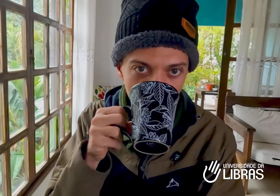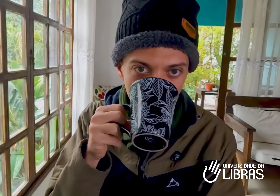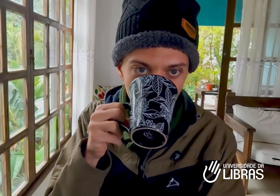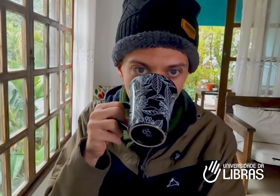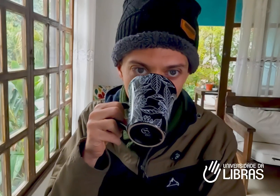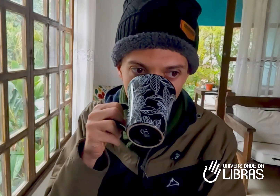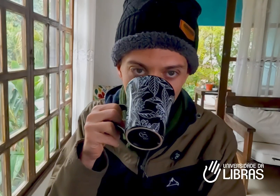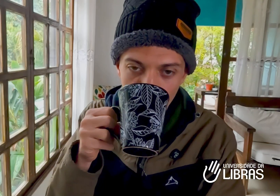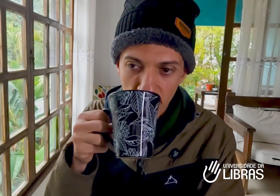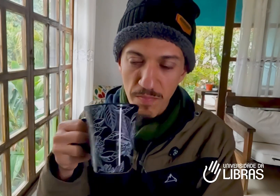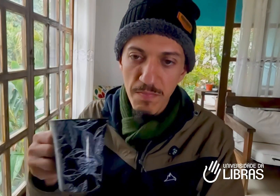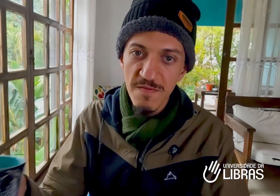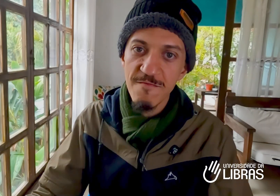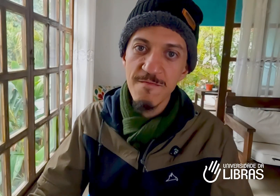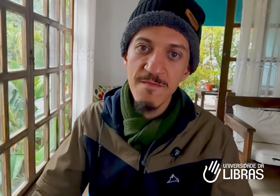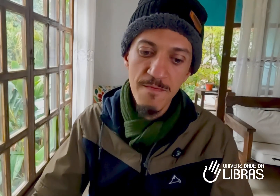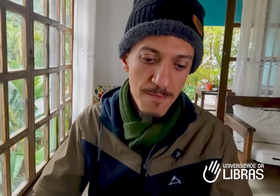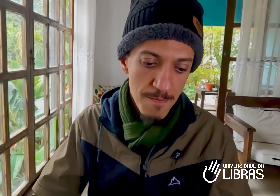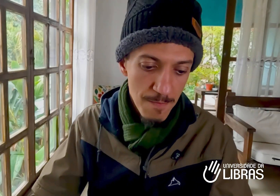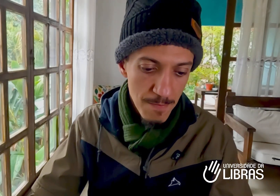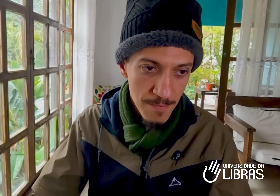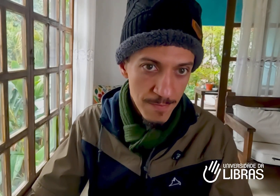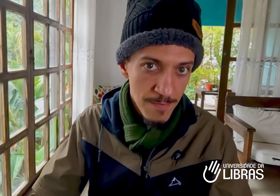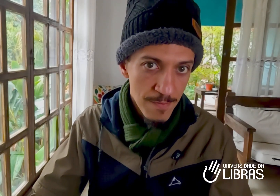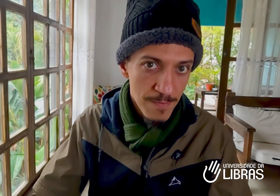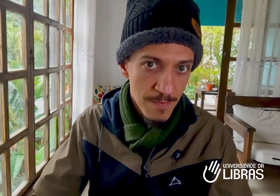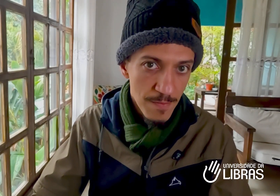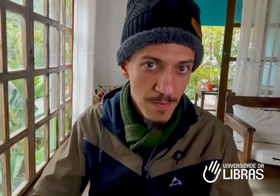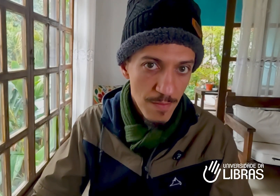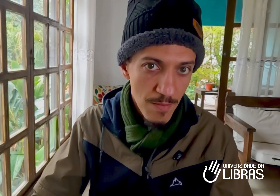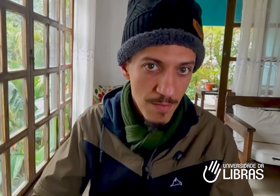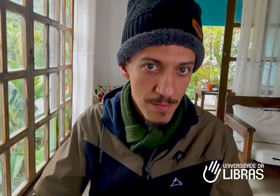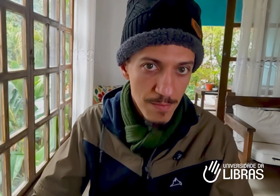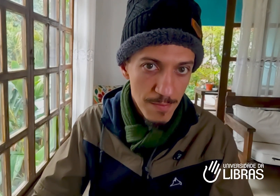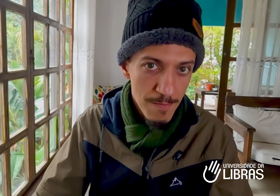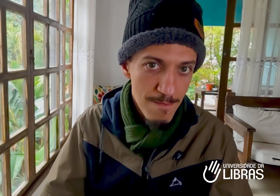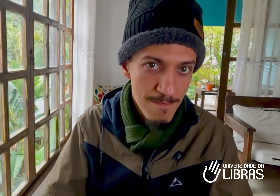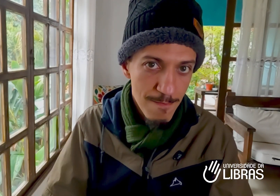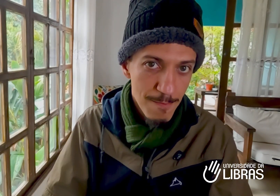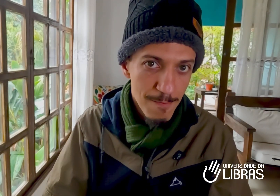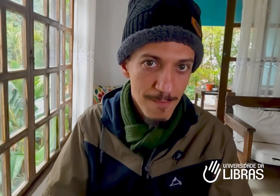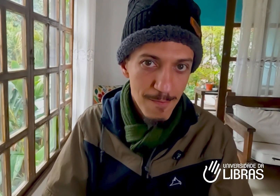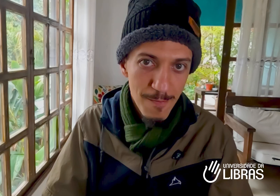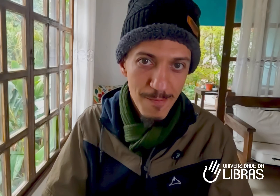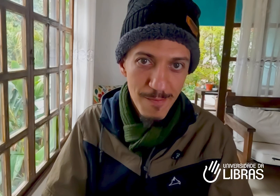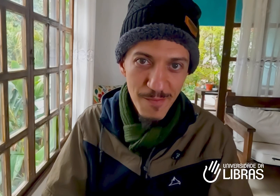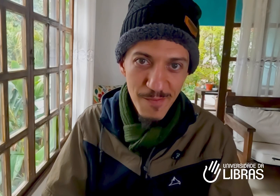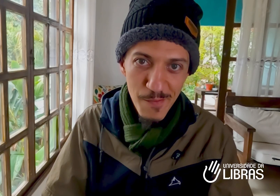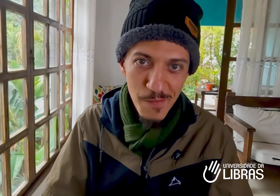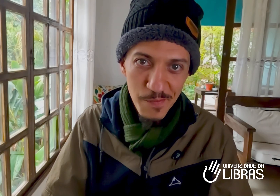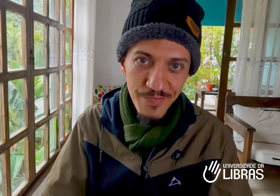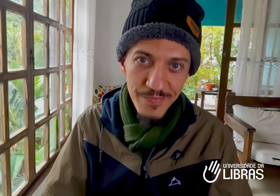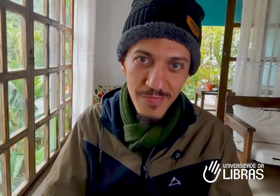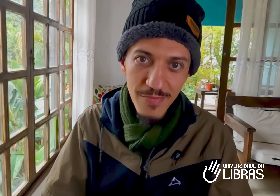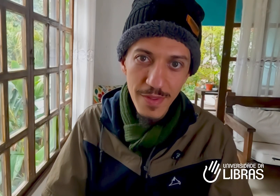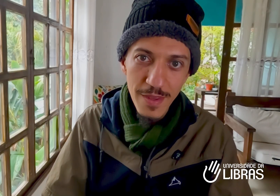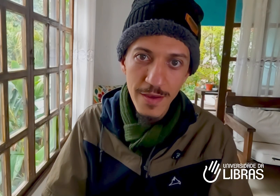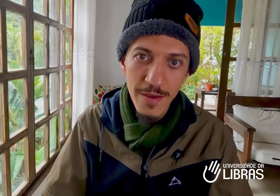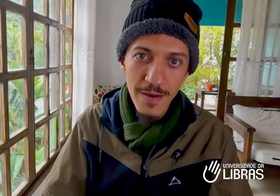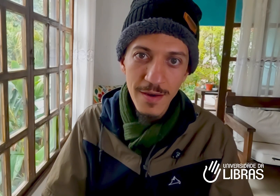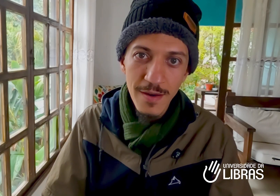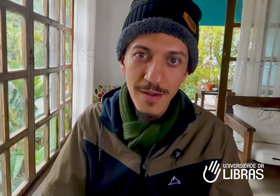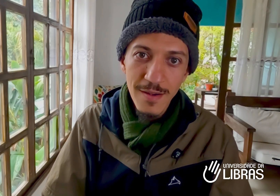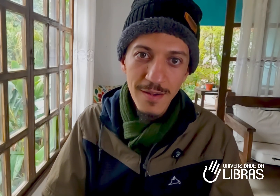Qual foi o momento mais emocionante ou gratificante que você vivenciou após se tornar fluente em Libras?